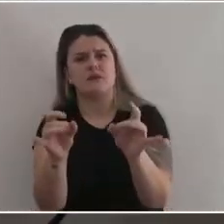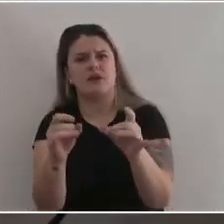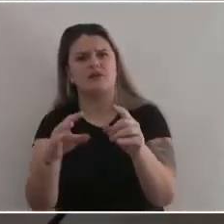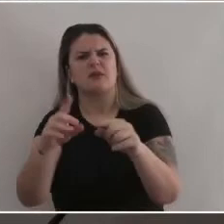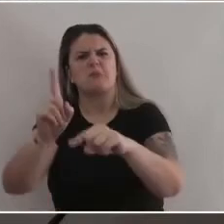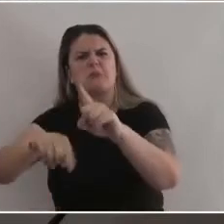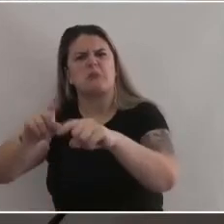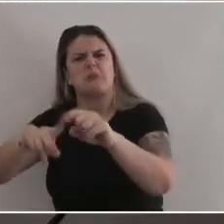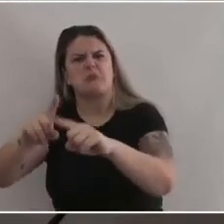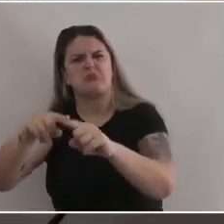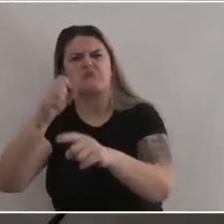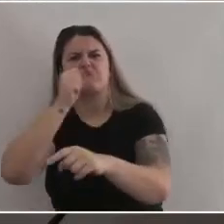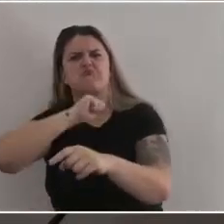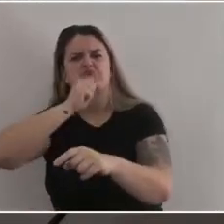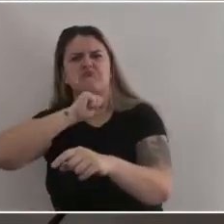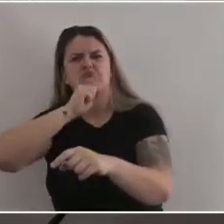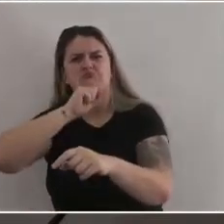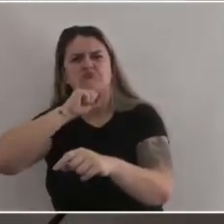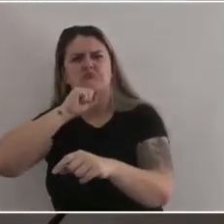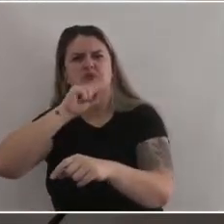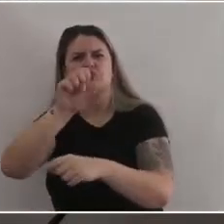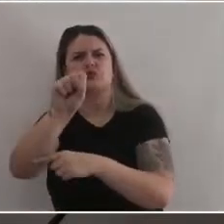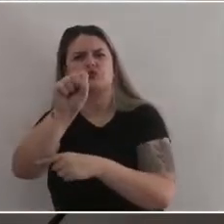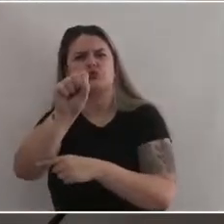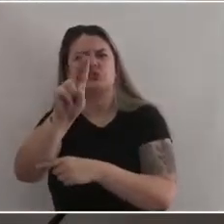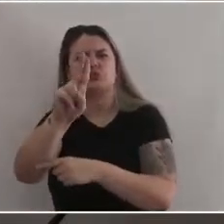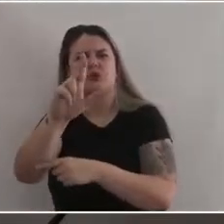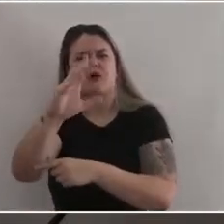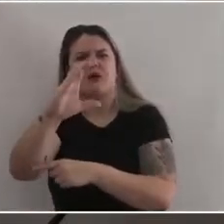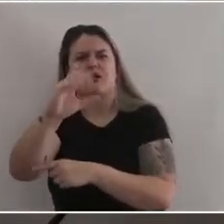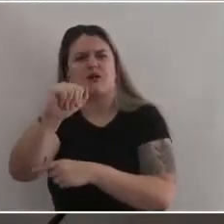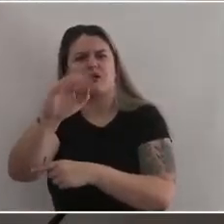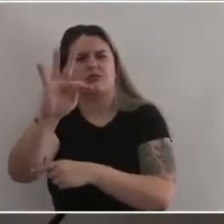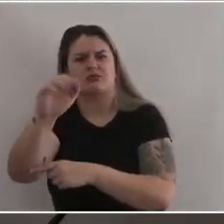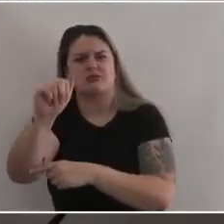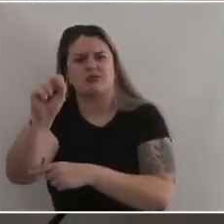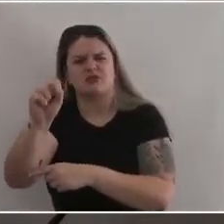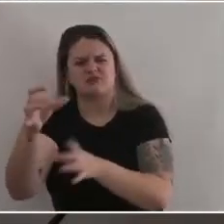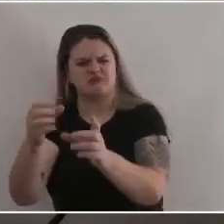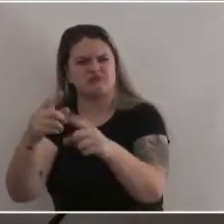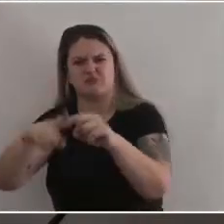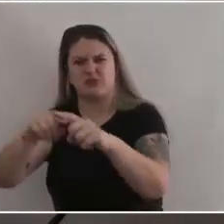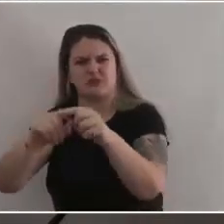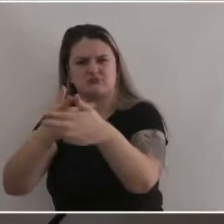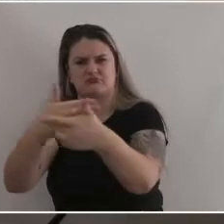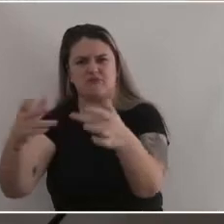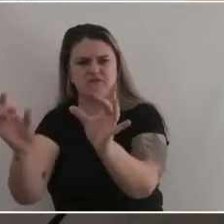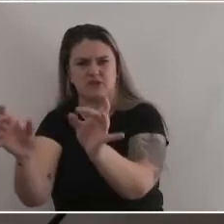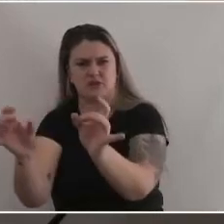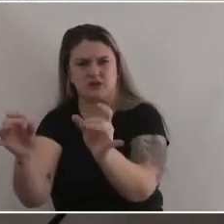que o município efetuou no exercício de 2020, somando R$